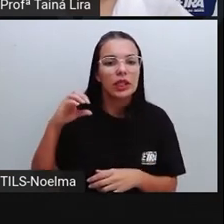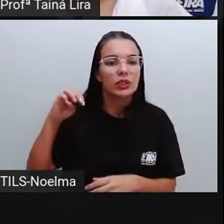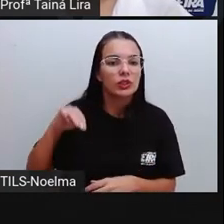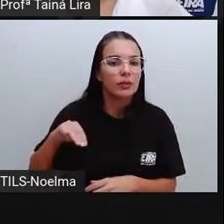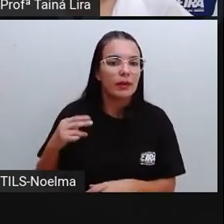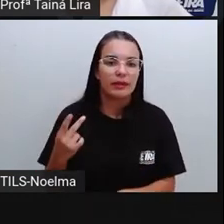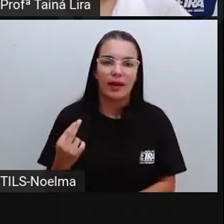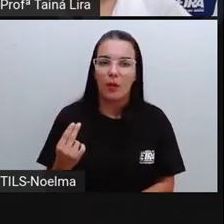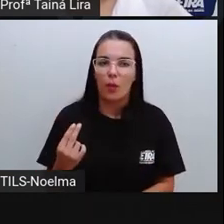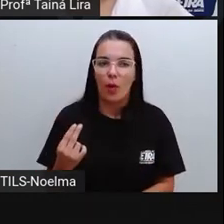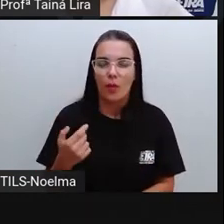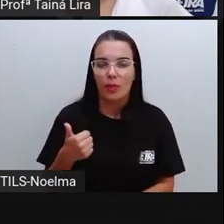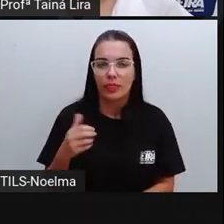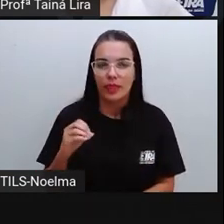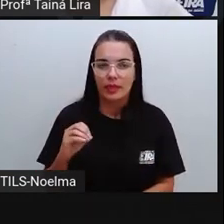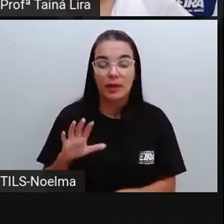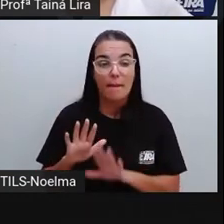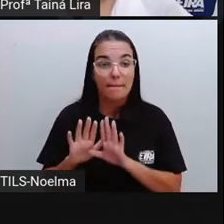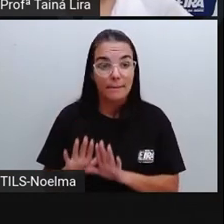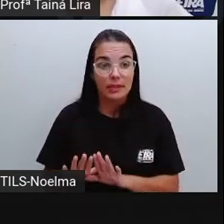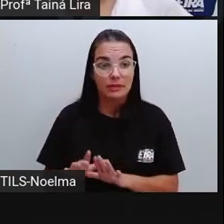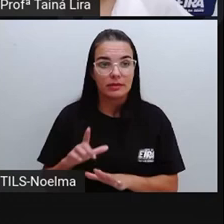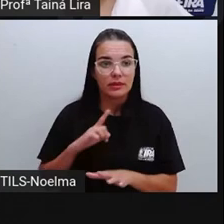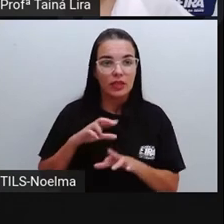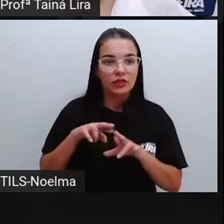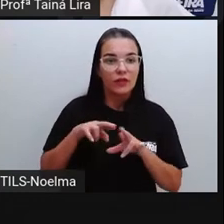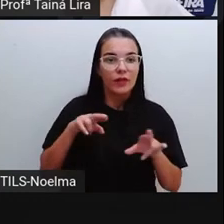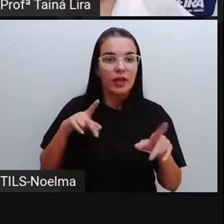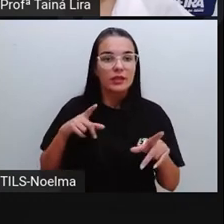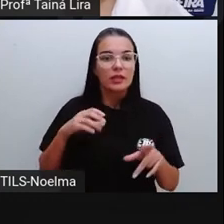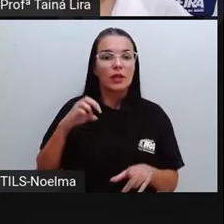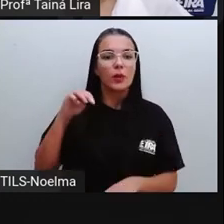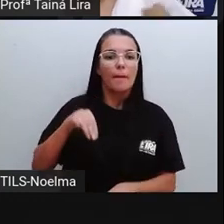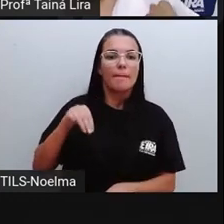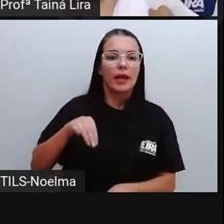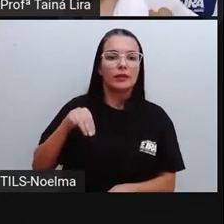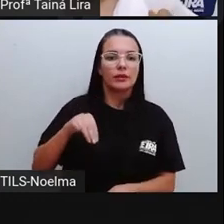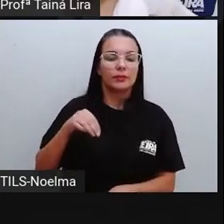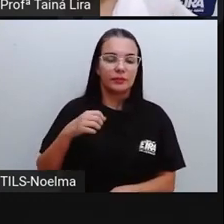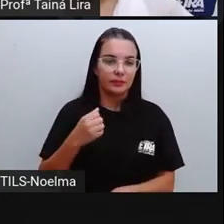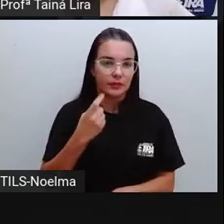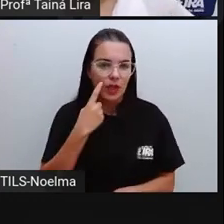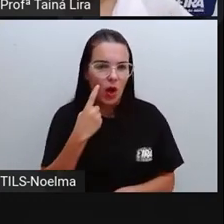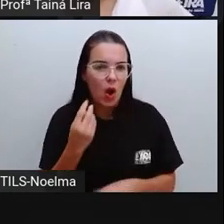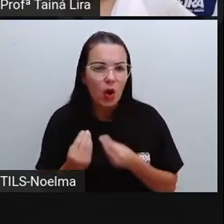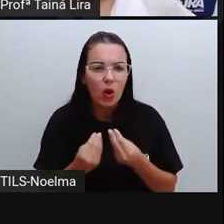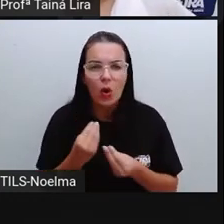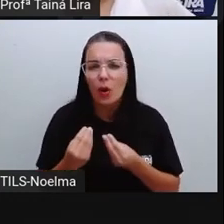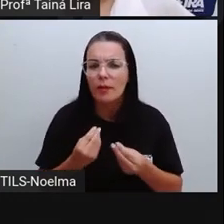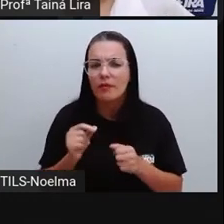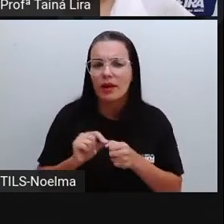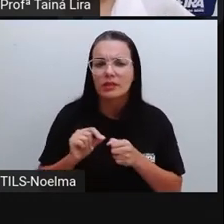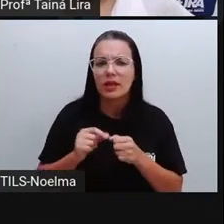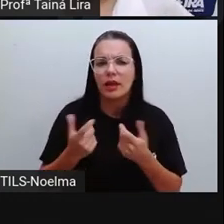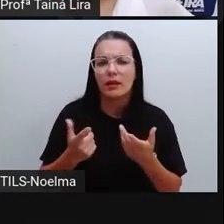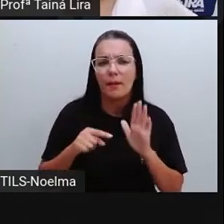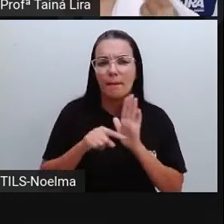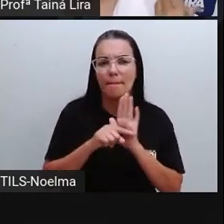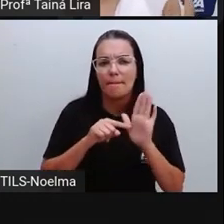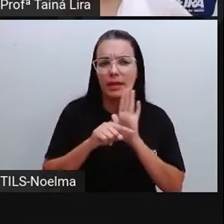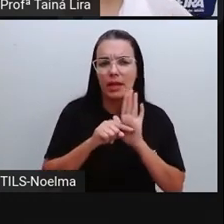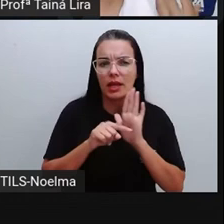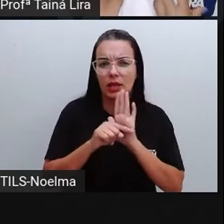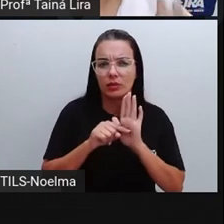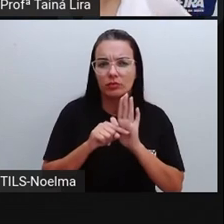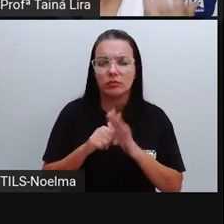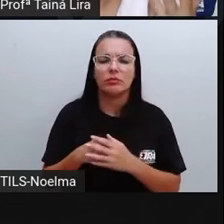ó, 10 centímetros. Mas a diferença tá aqui, ó, nos metros. Então, como é que a gente pode fazer para responder? Aí a Pró